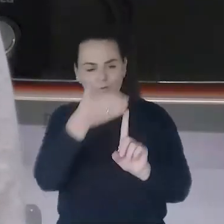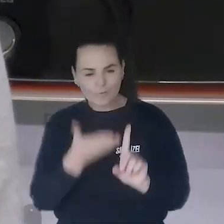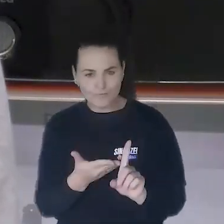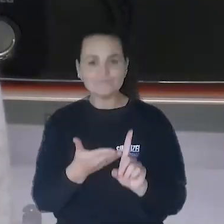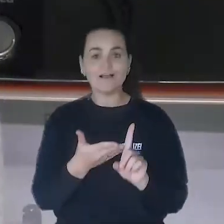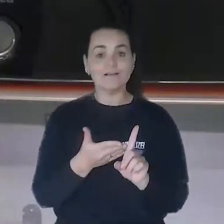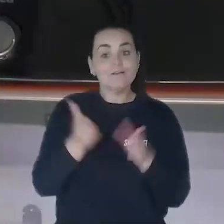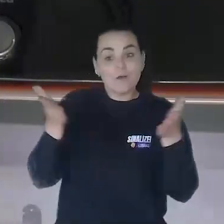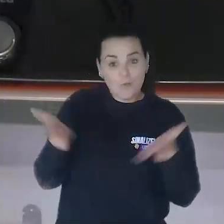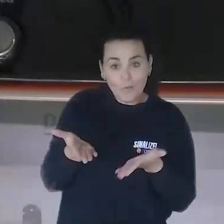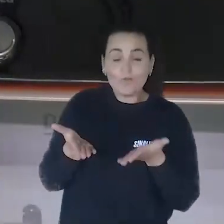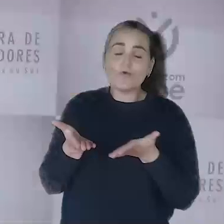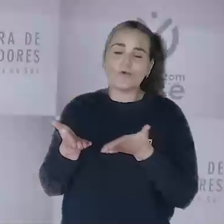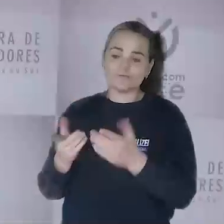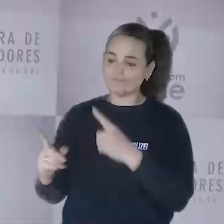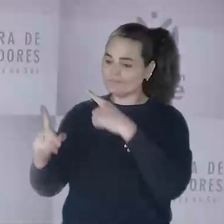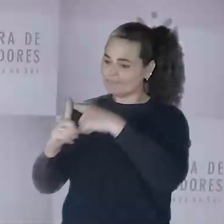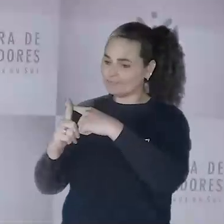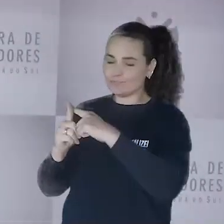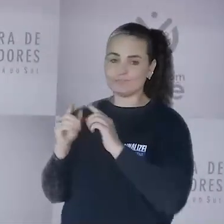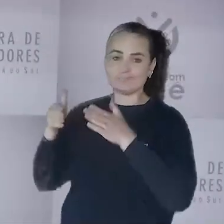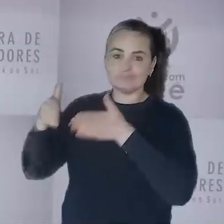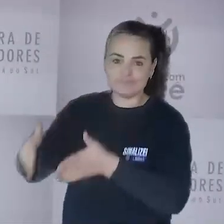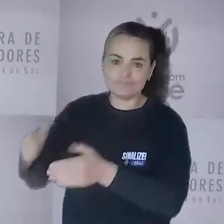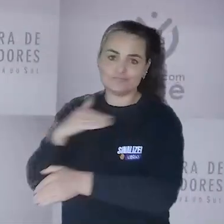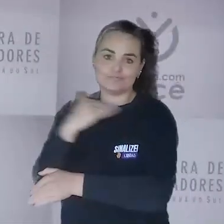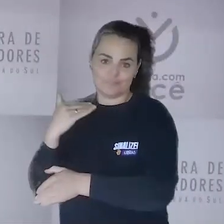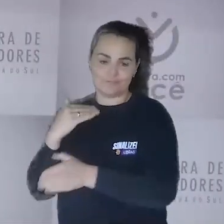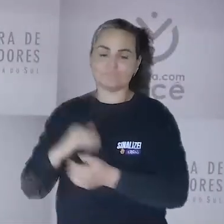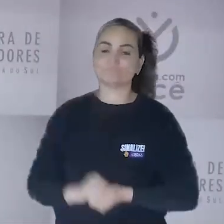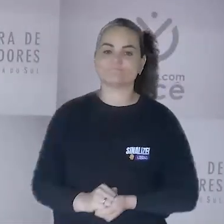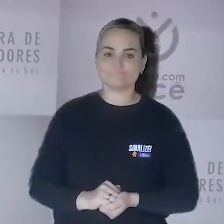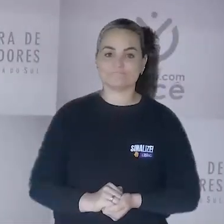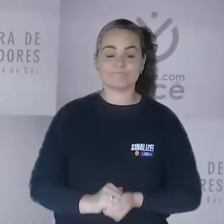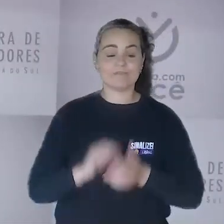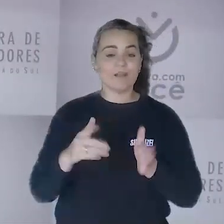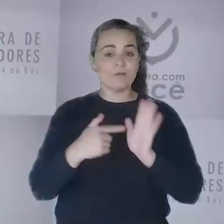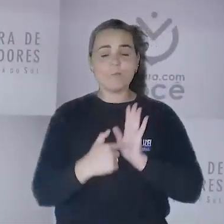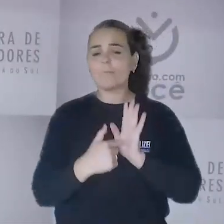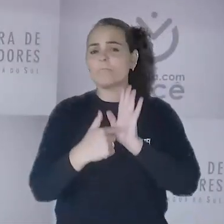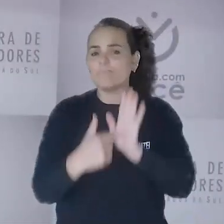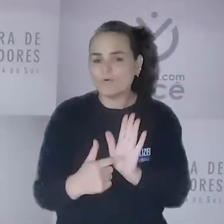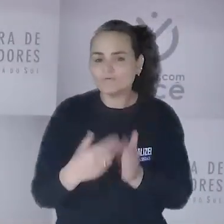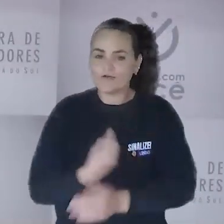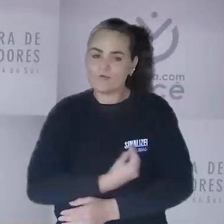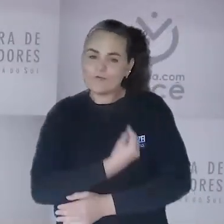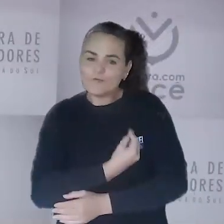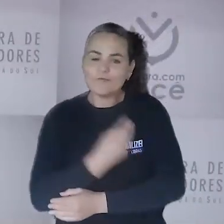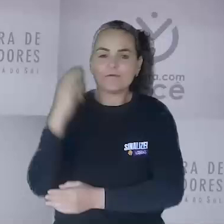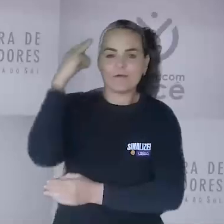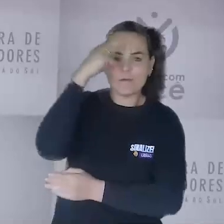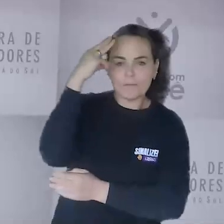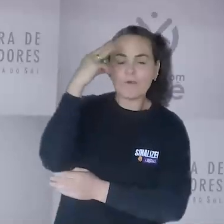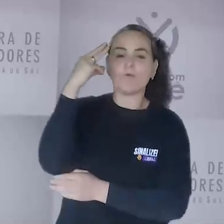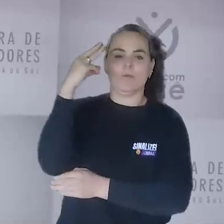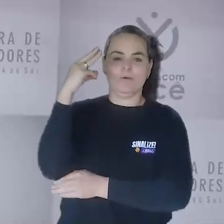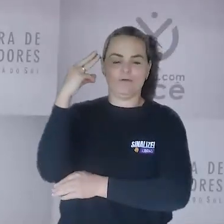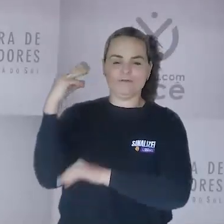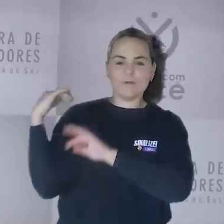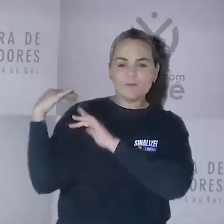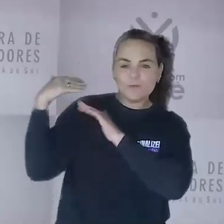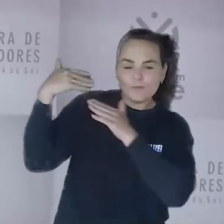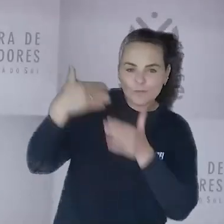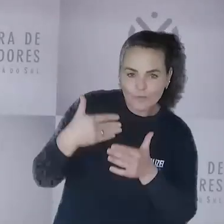sepultados nesses locais esse gesto busca manter viva a memória dos nossos ancestrais e Celebrar sua